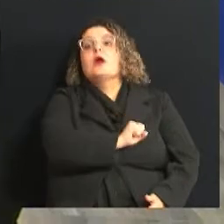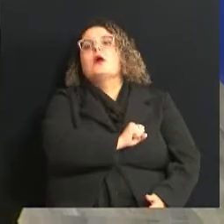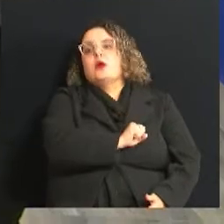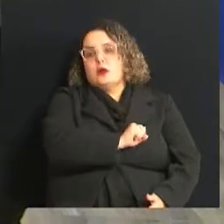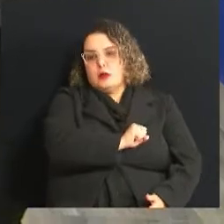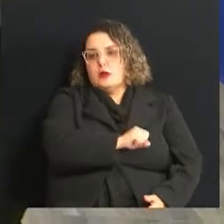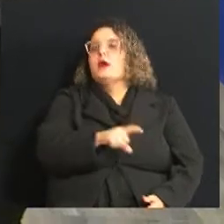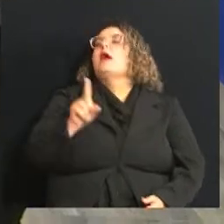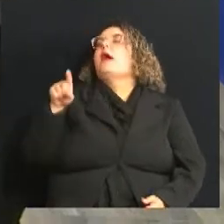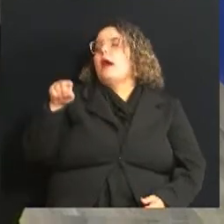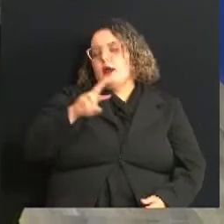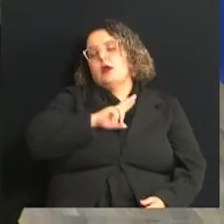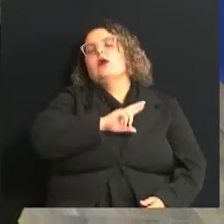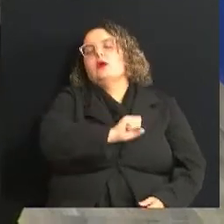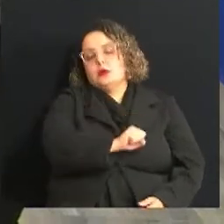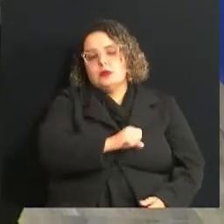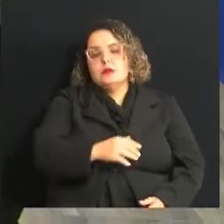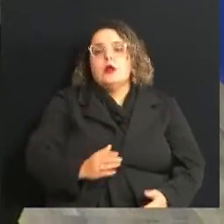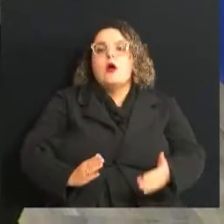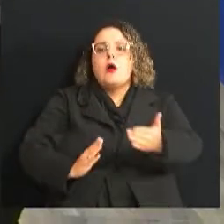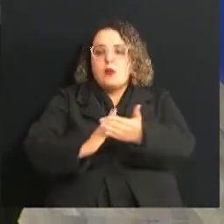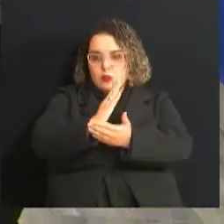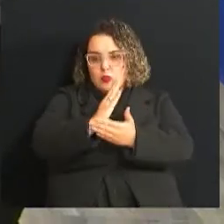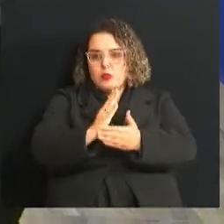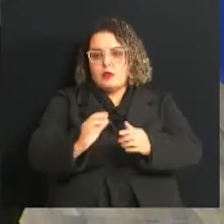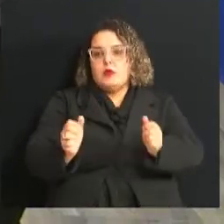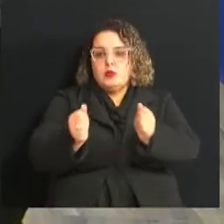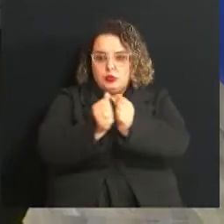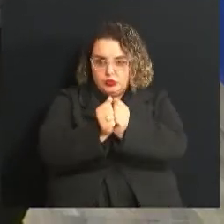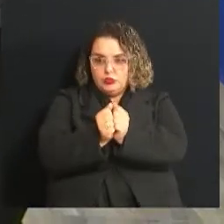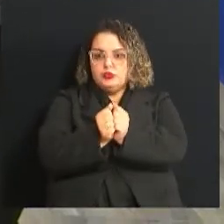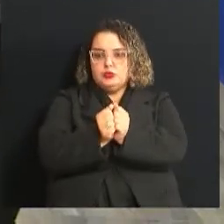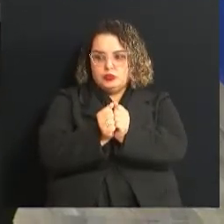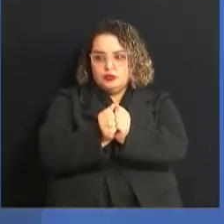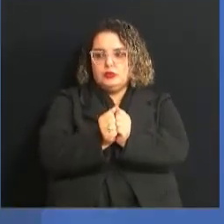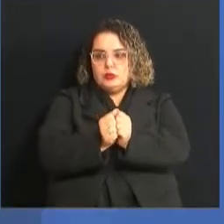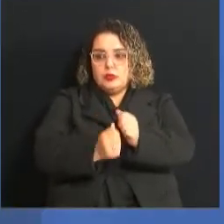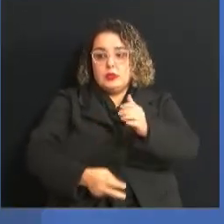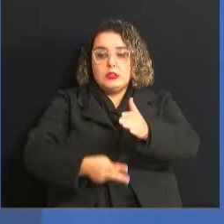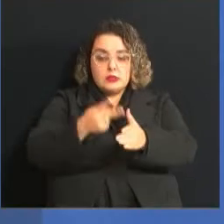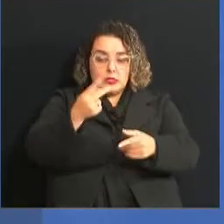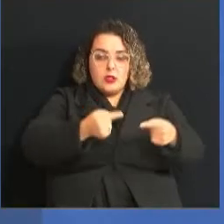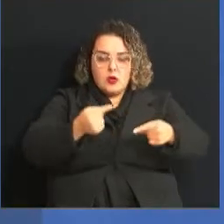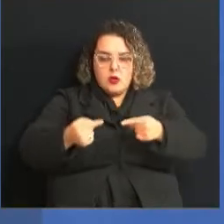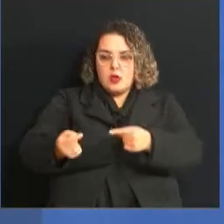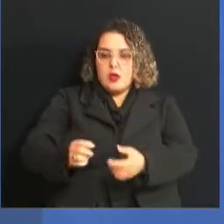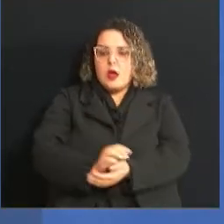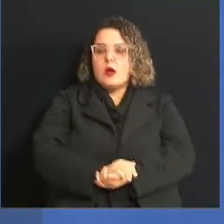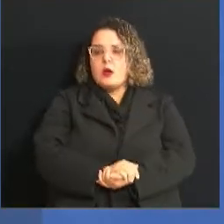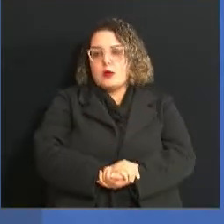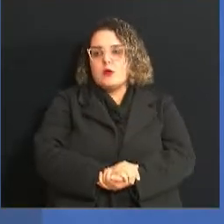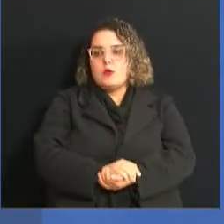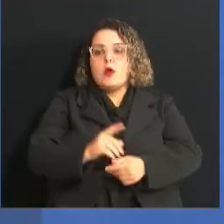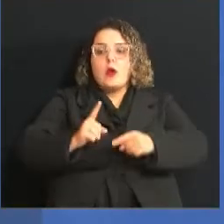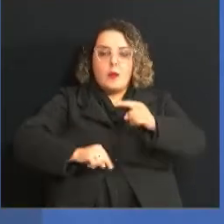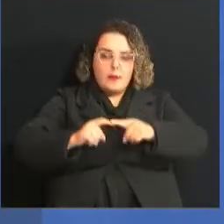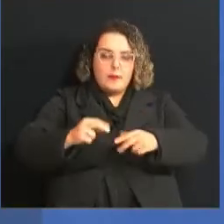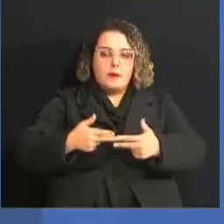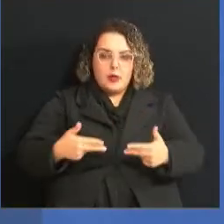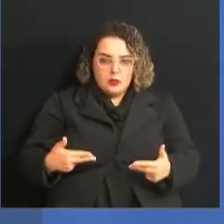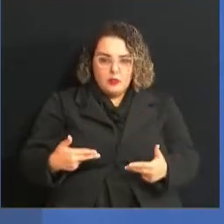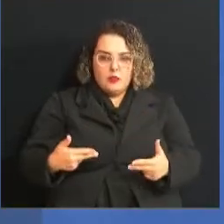foi aprovado por unanimidade e em segunda discussão. Olha, a matéria é um projeto que foi